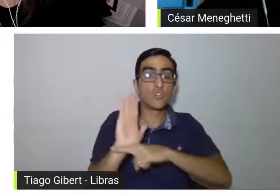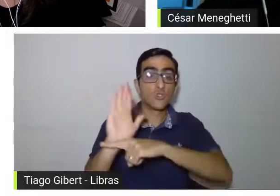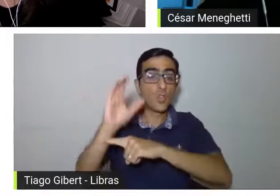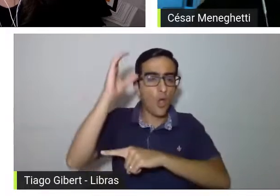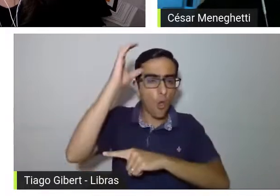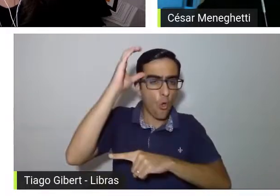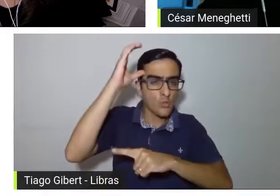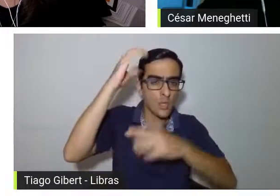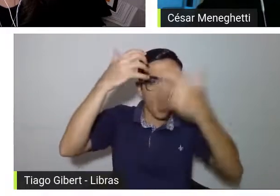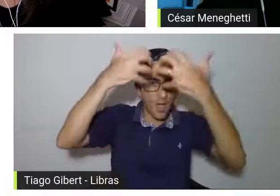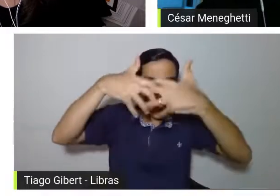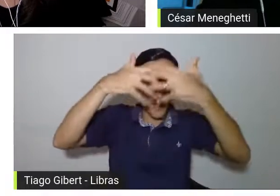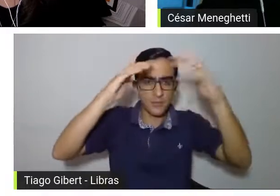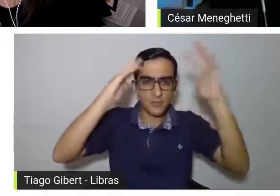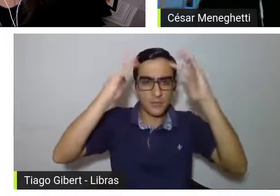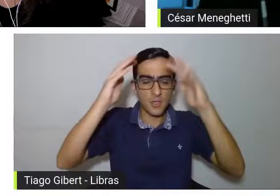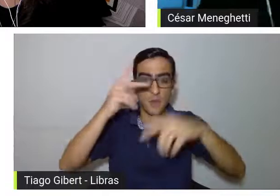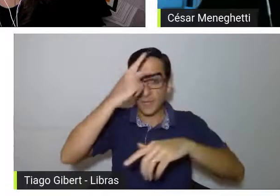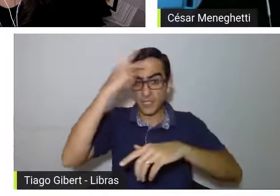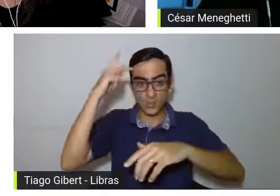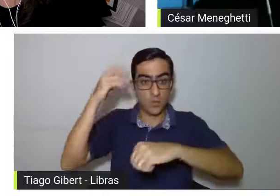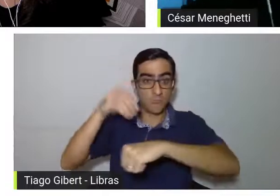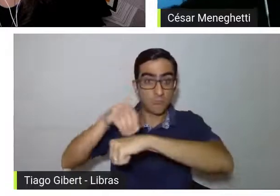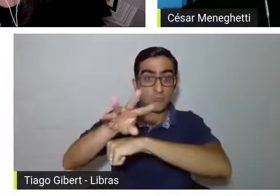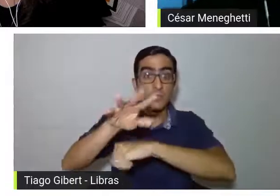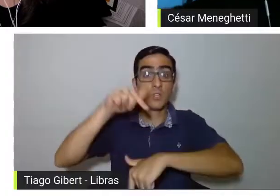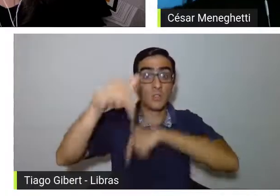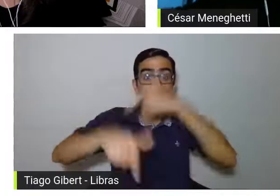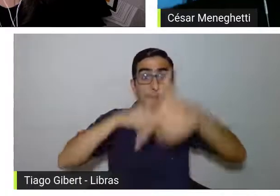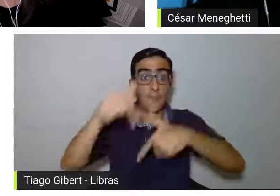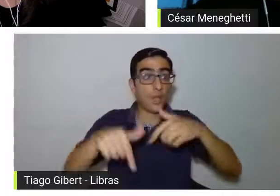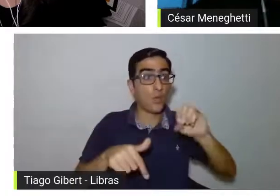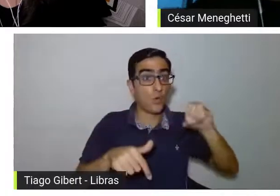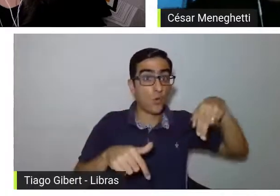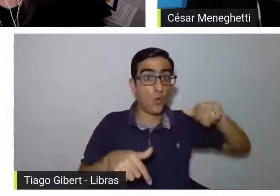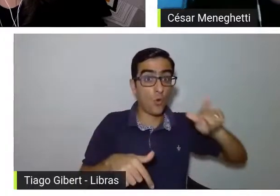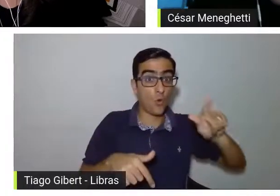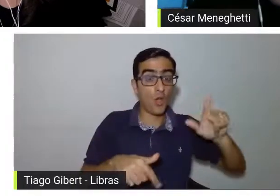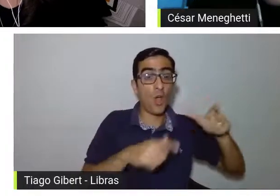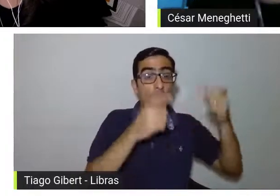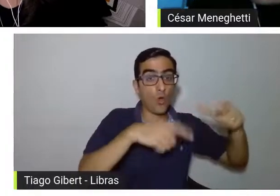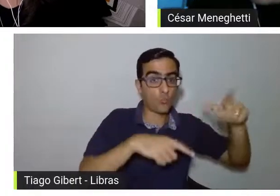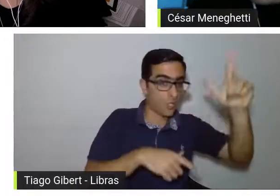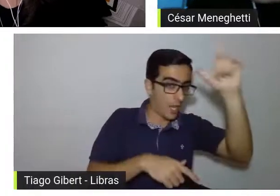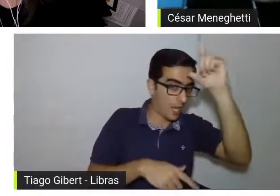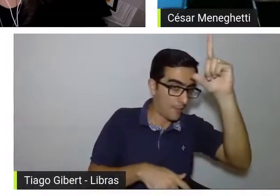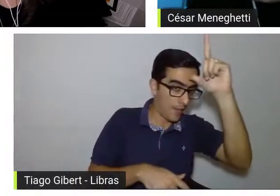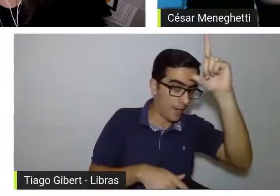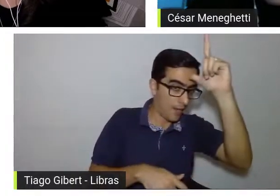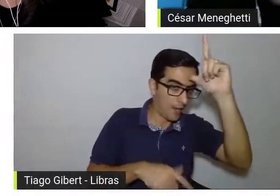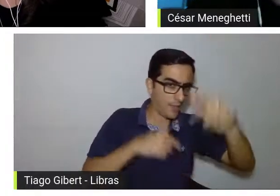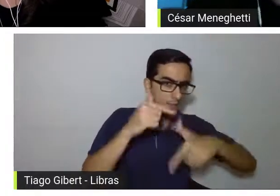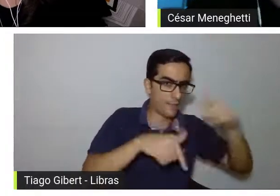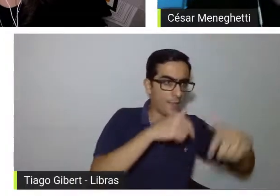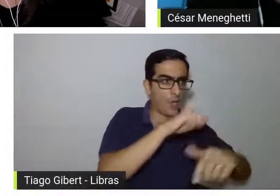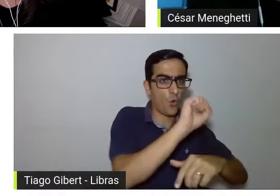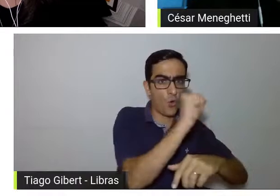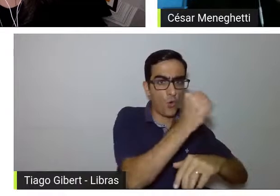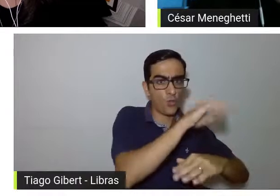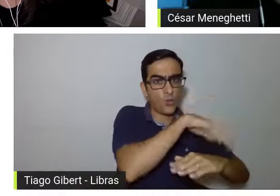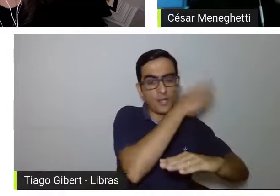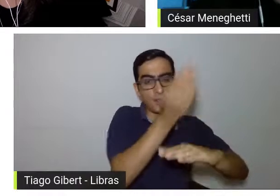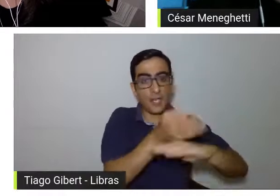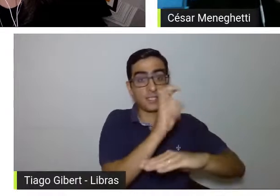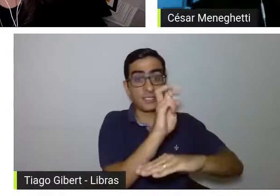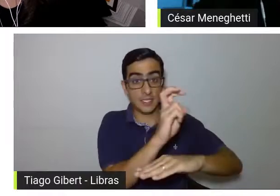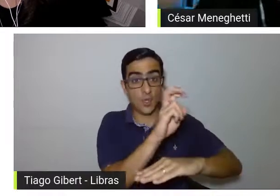pessoas do que o trabalho que ela faz para uma ONG alemã. Ela trabalha das 8 às 17 numa